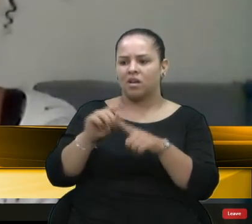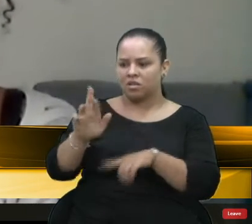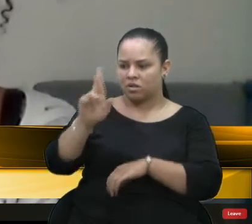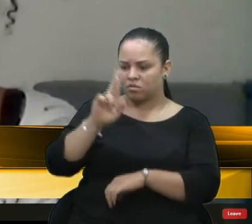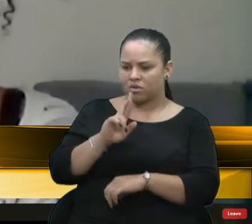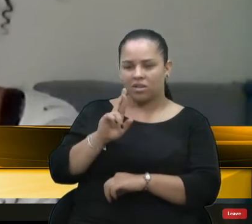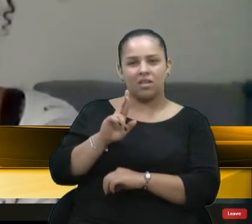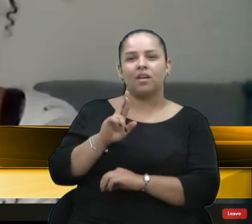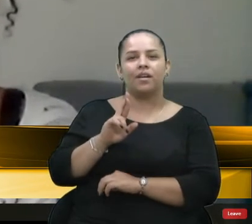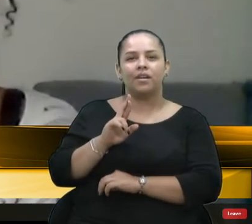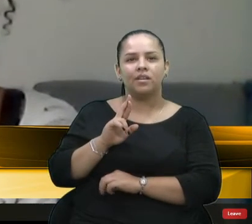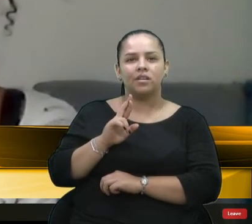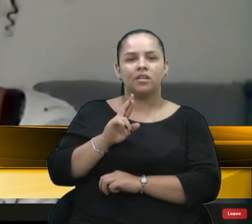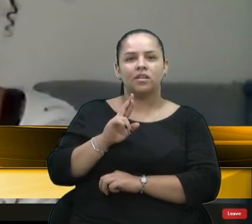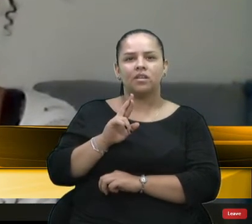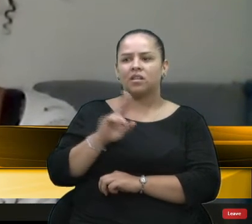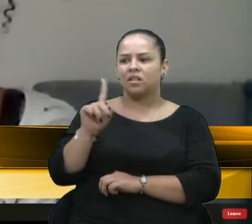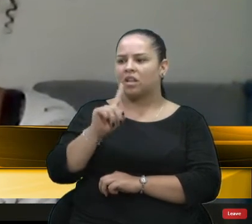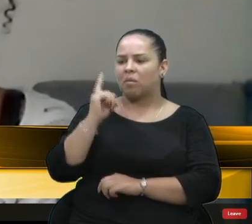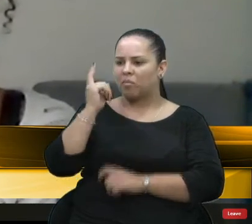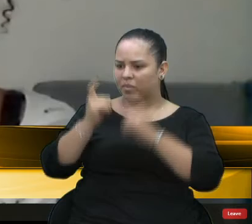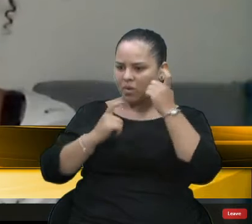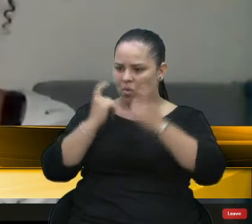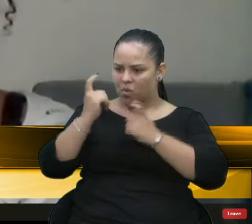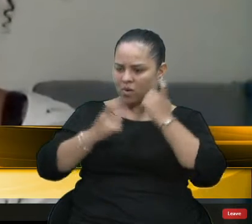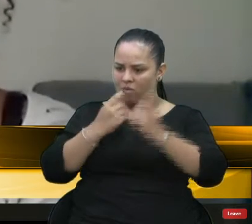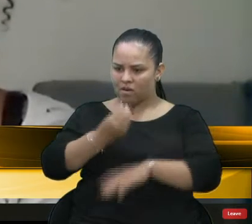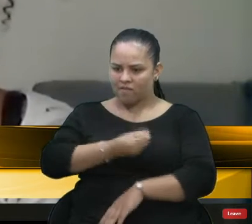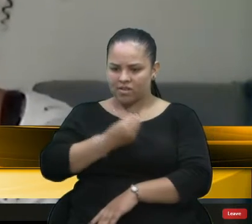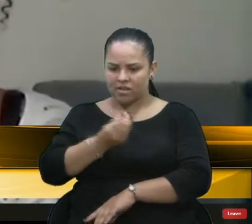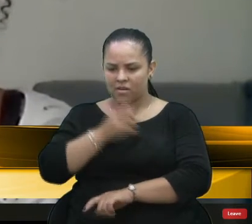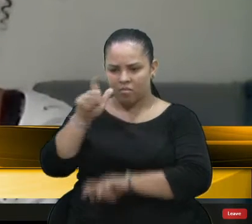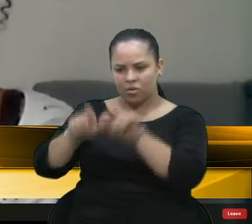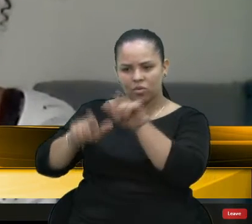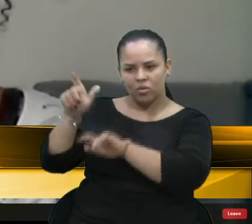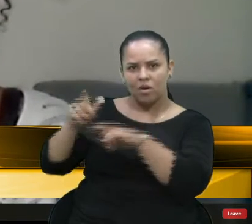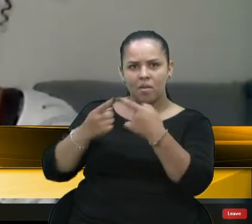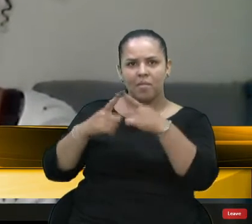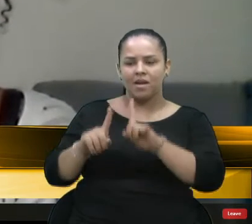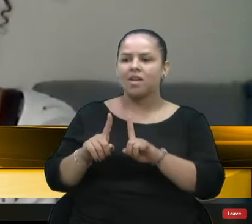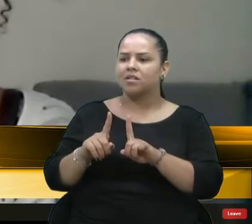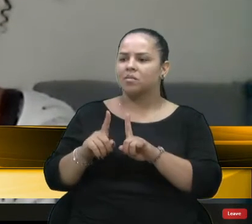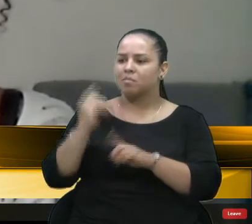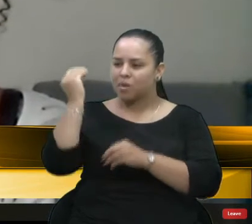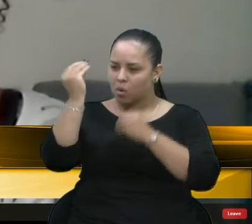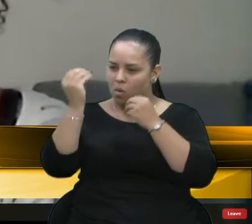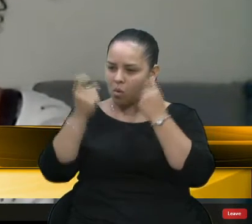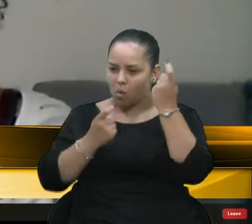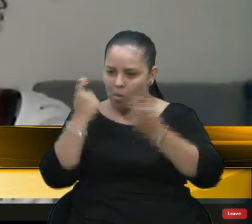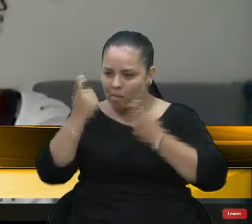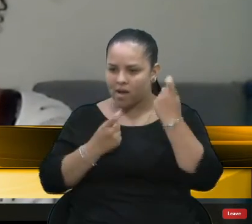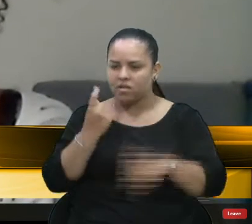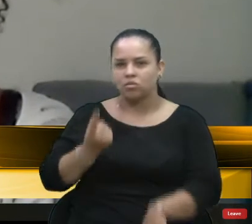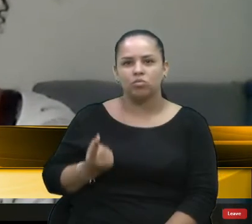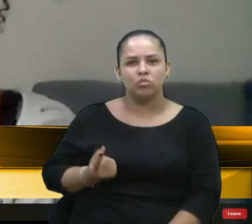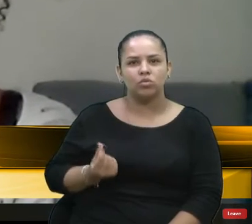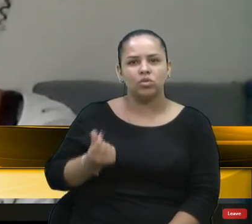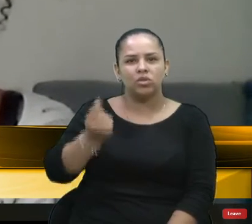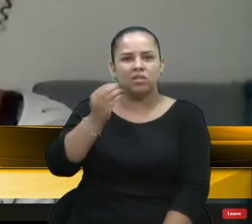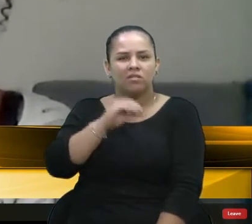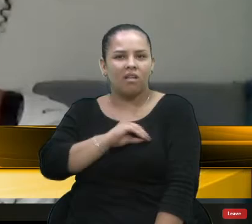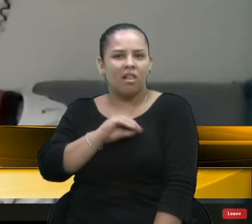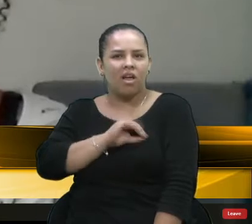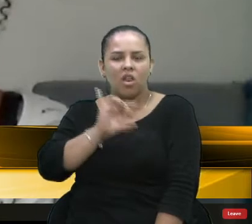algum, de fato, está preocupado com a vida dessas pessoas. Está preocupado com as condições financeiras e de dignidade que